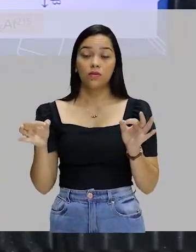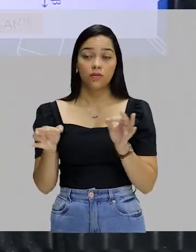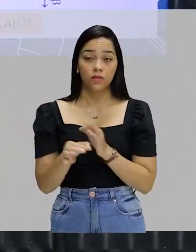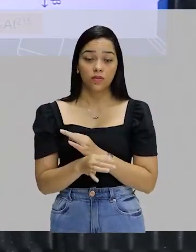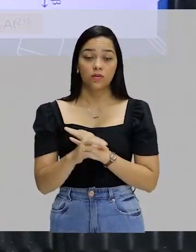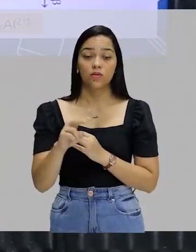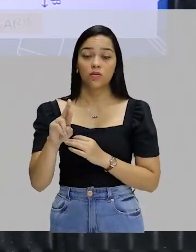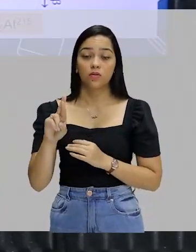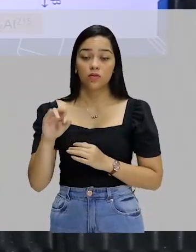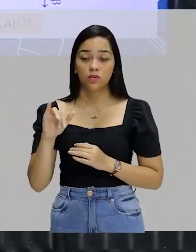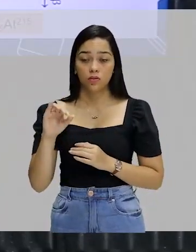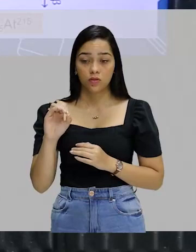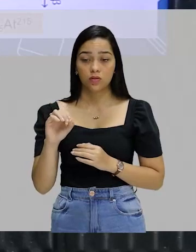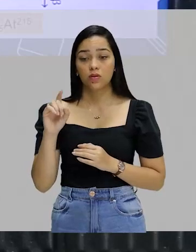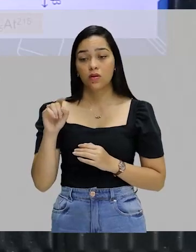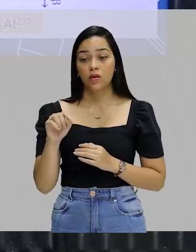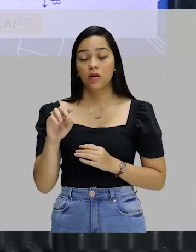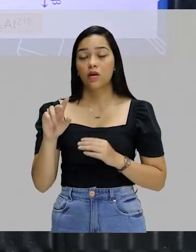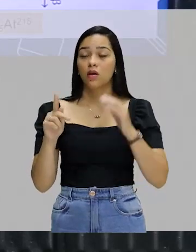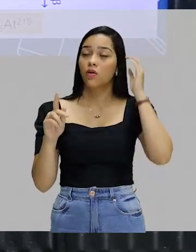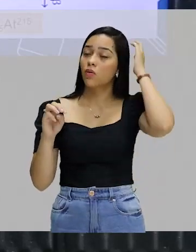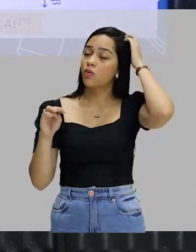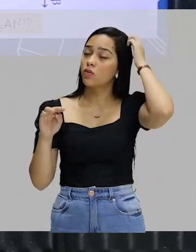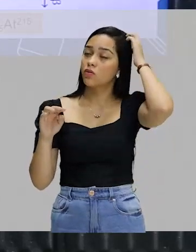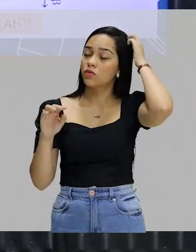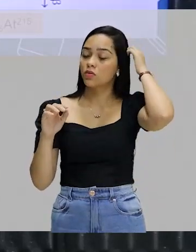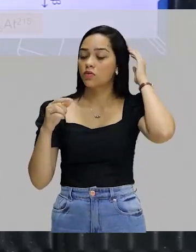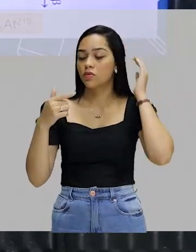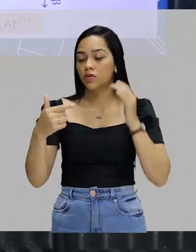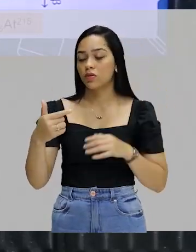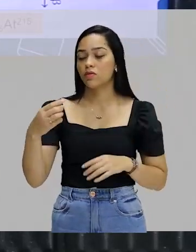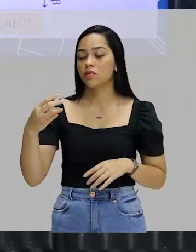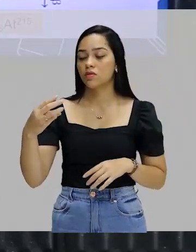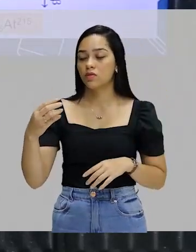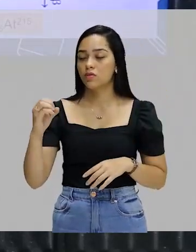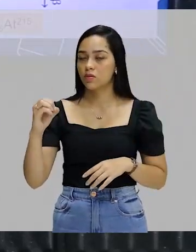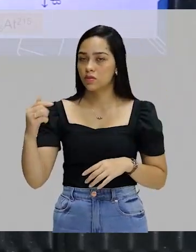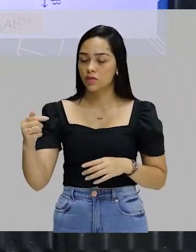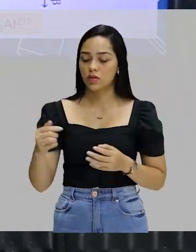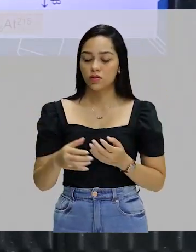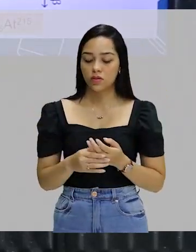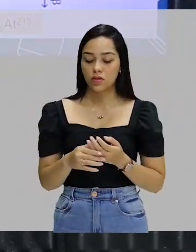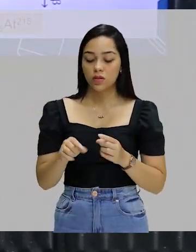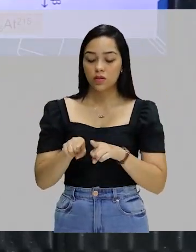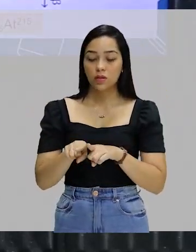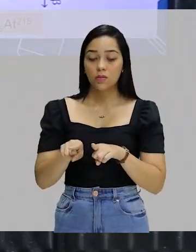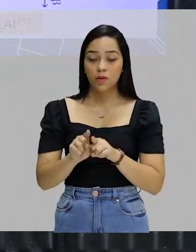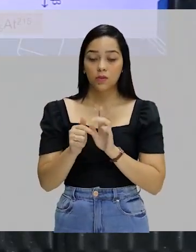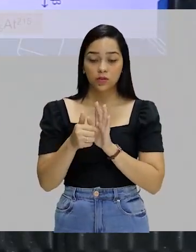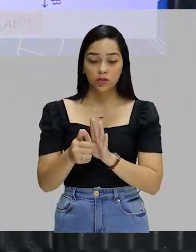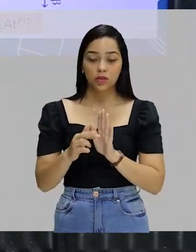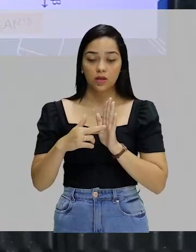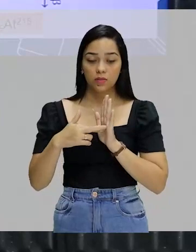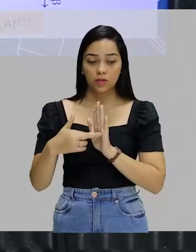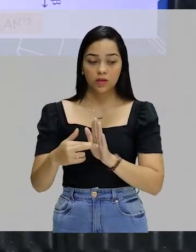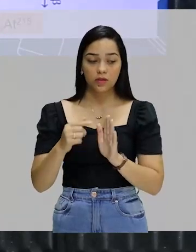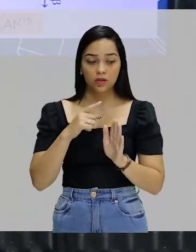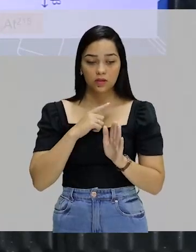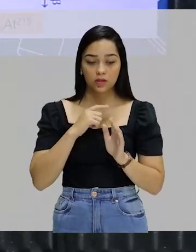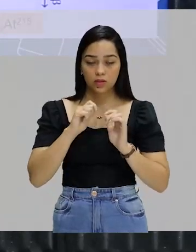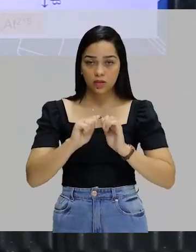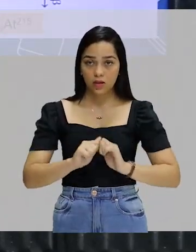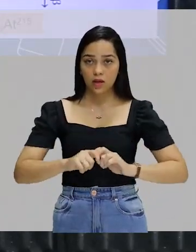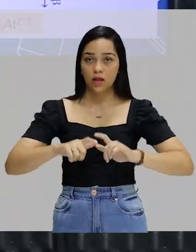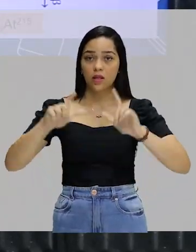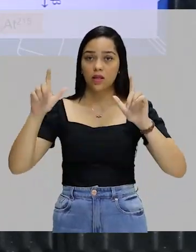urânio 235 é o chumbo 207. E essa série está aqui, ó, representada na